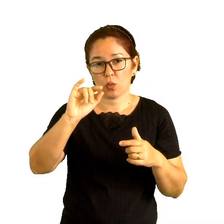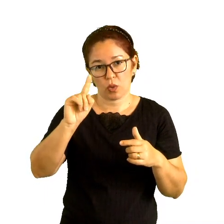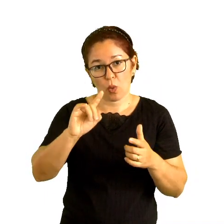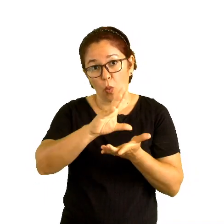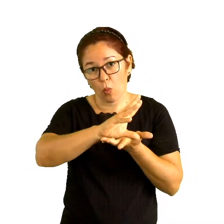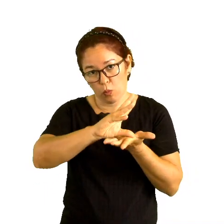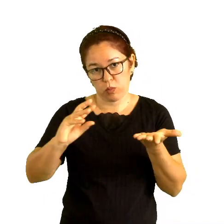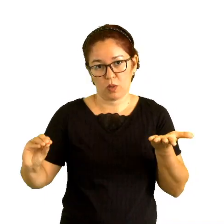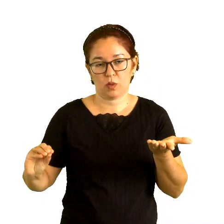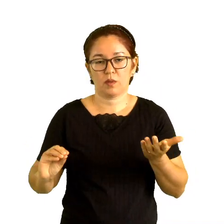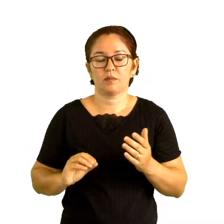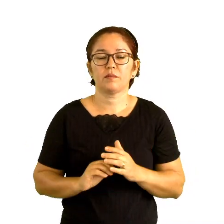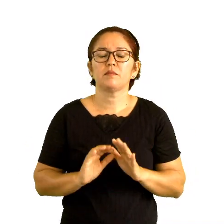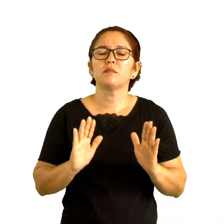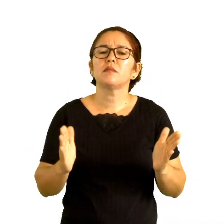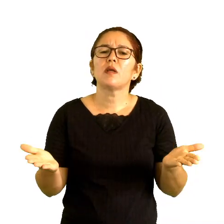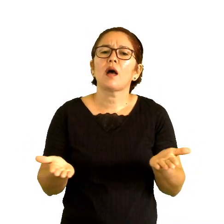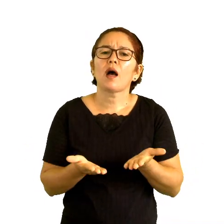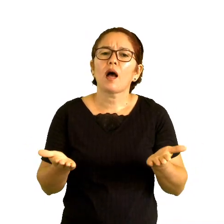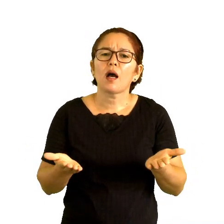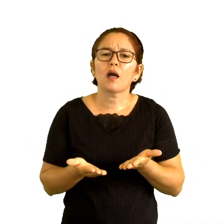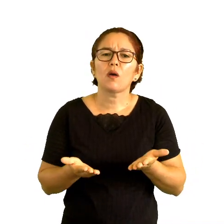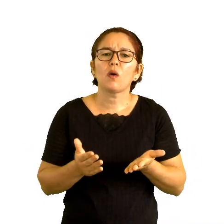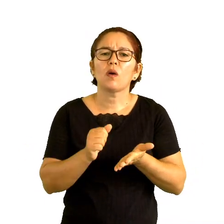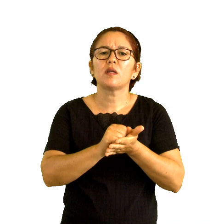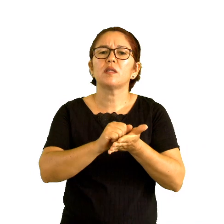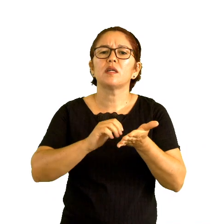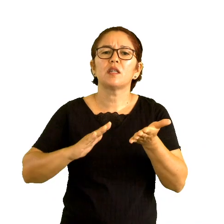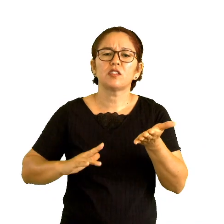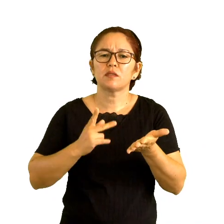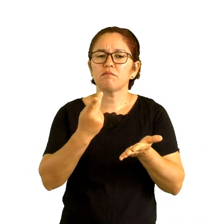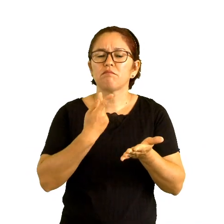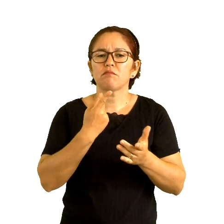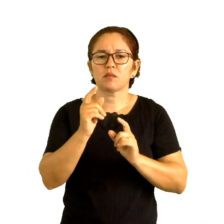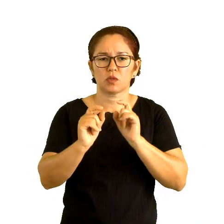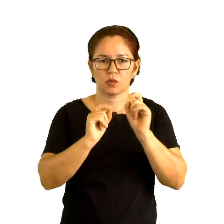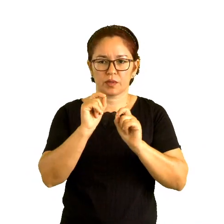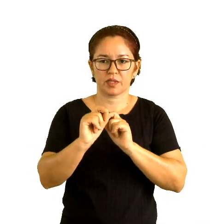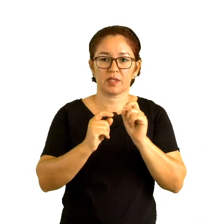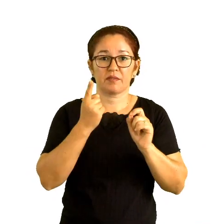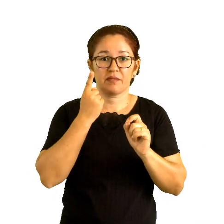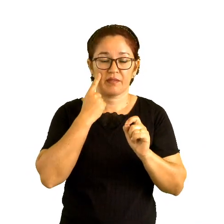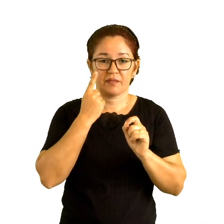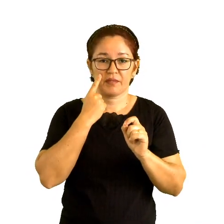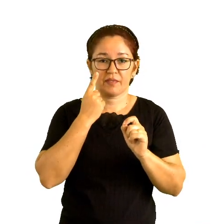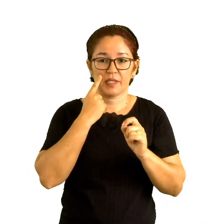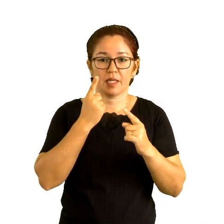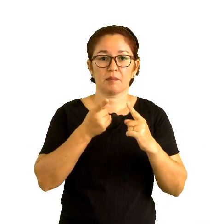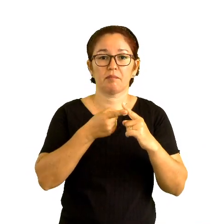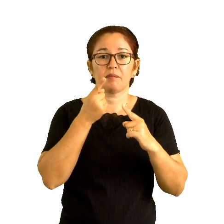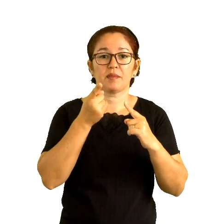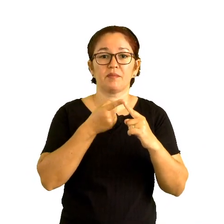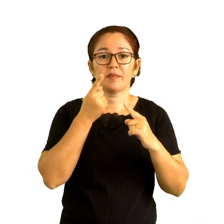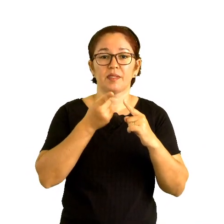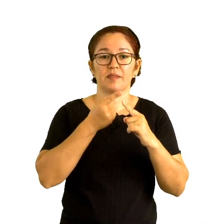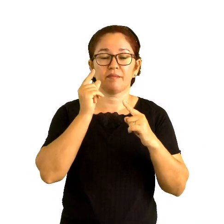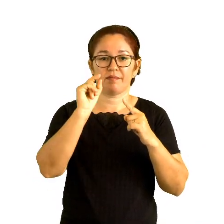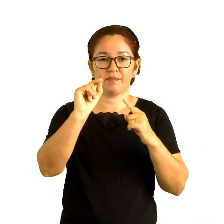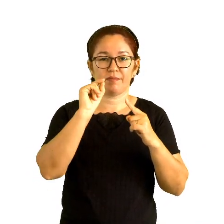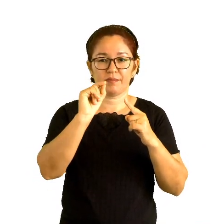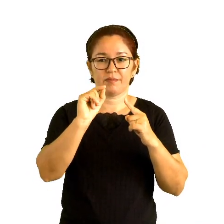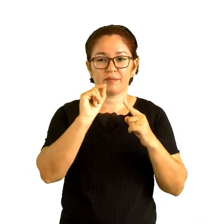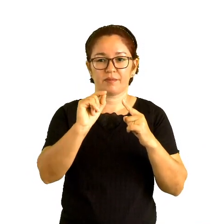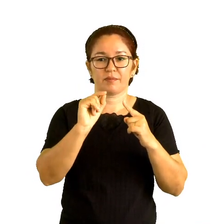Nós vamos responder as questões abaixo. Número 1. O